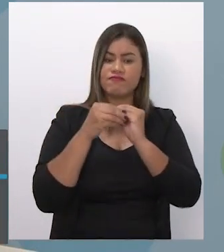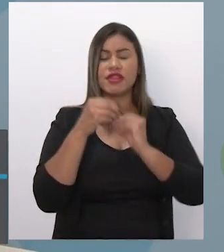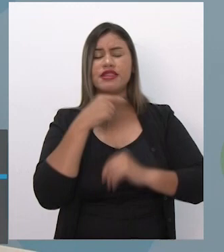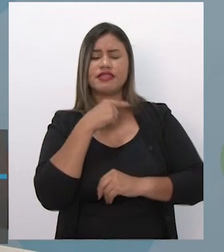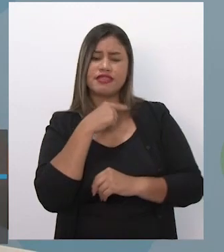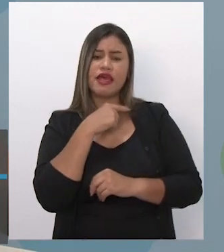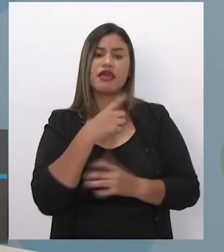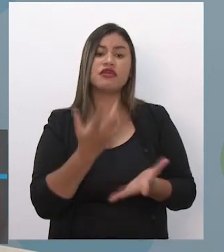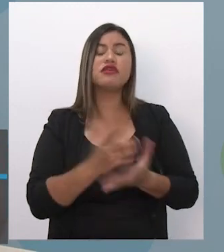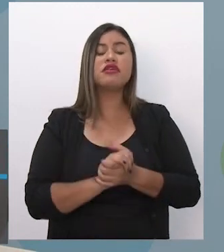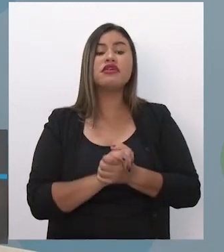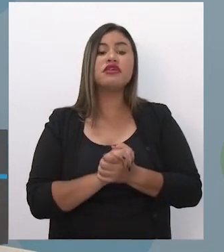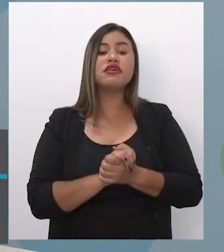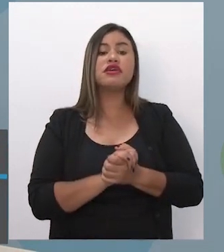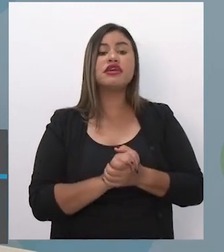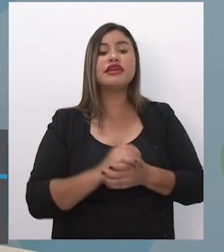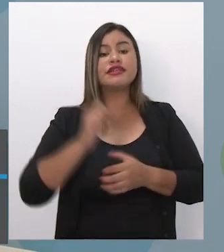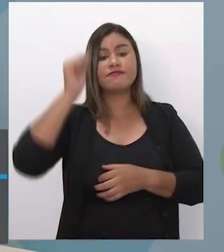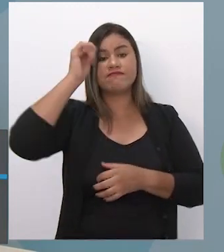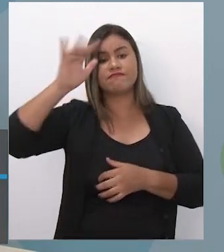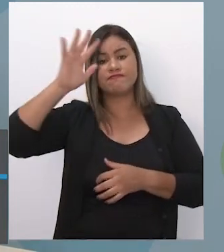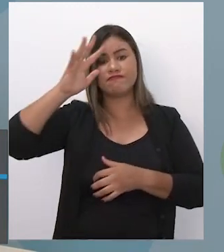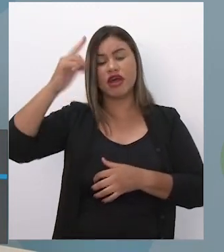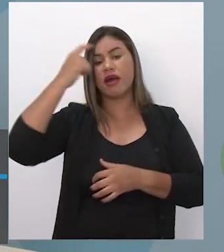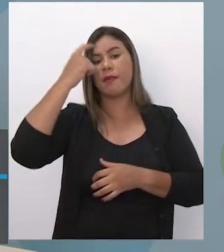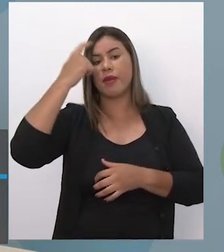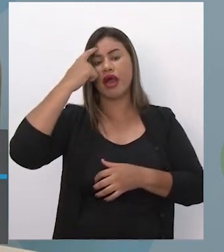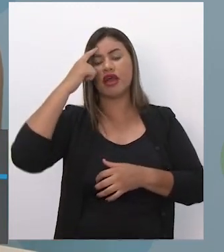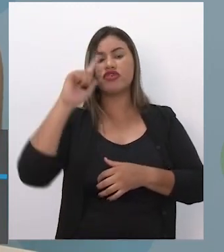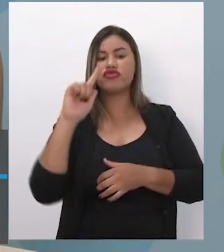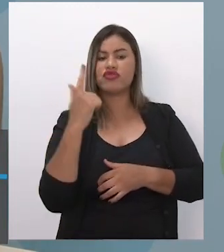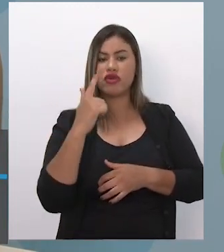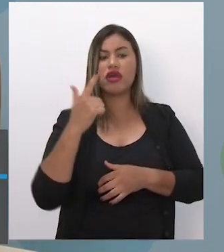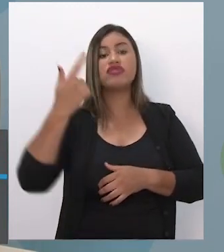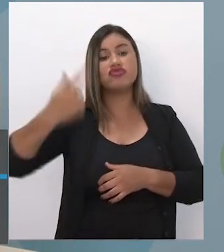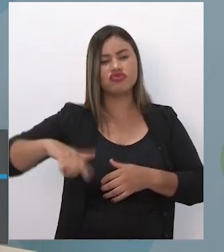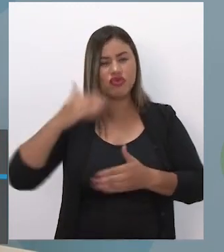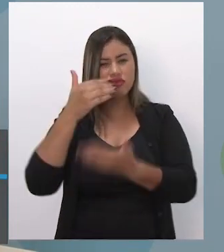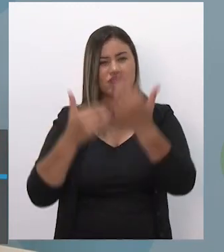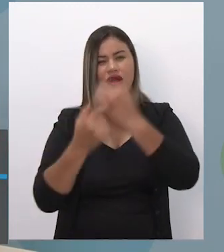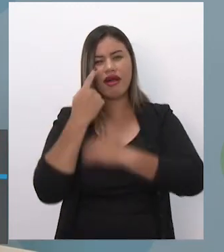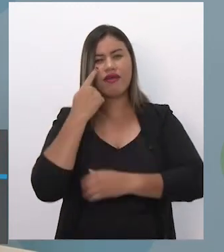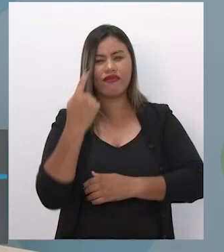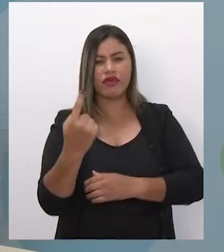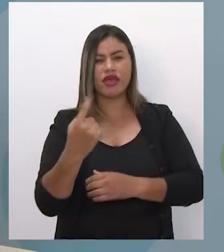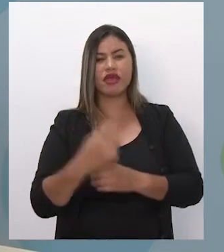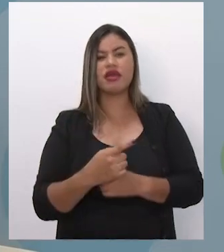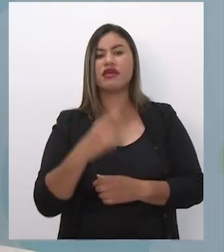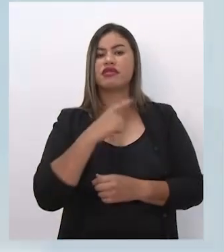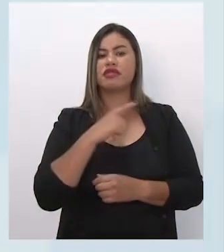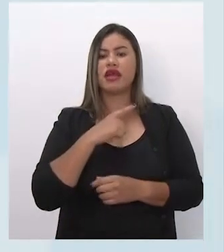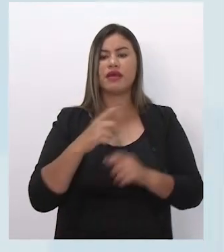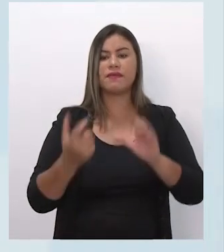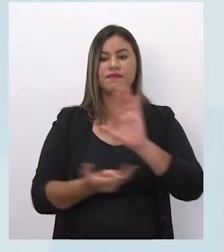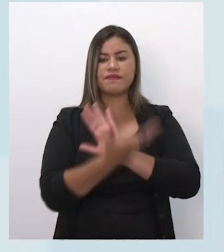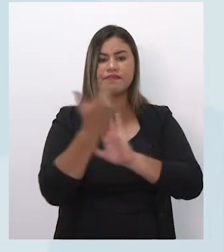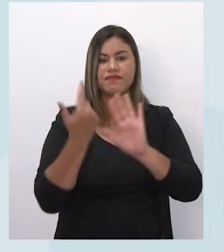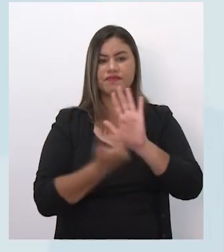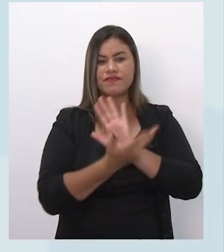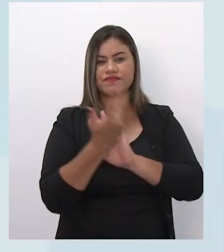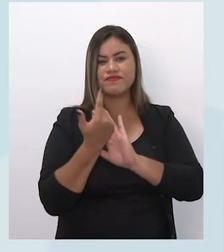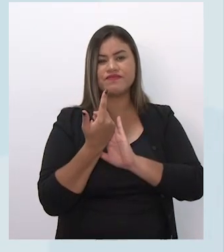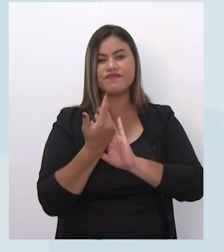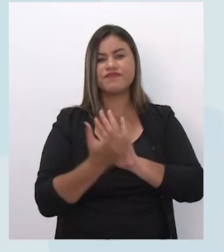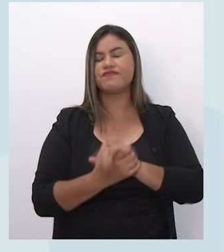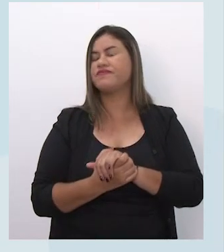ok? Então, esse pensamento geográfico a gente pode ver aqui no próximo slide. A gente tem até uma ilustração sobre isso,